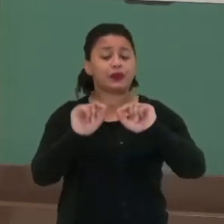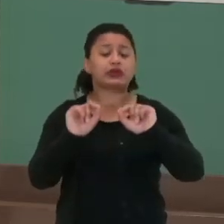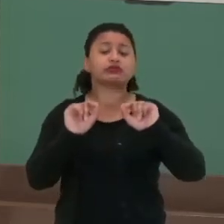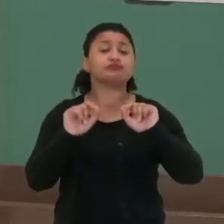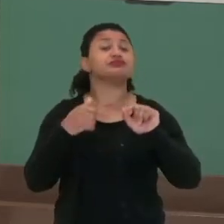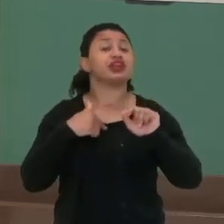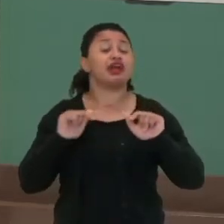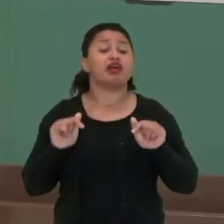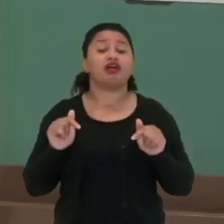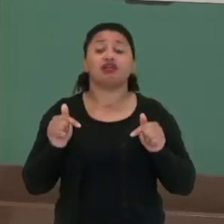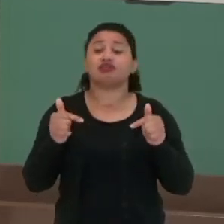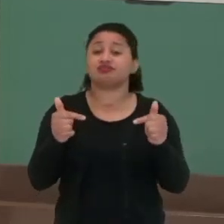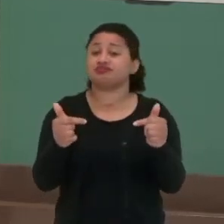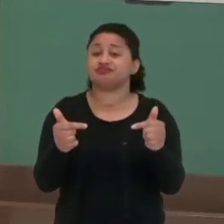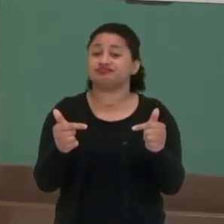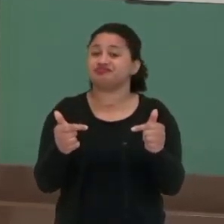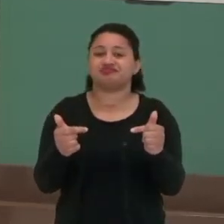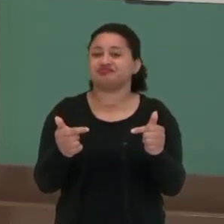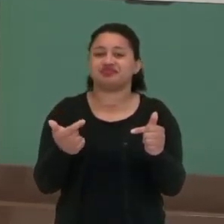ele é um ato